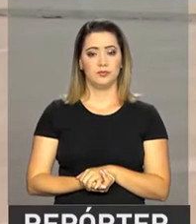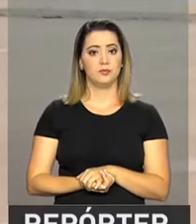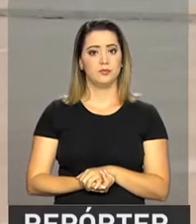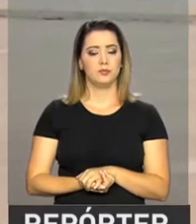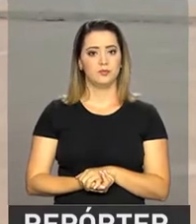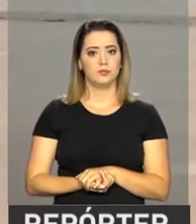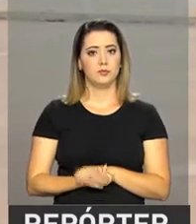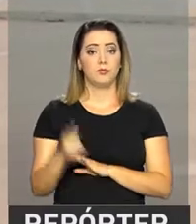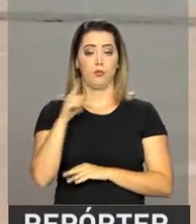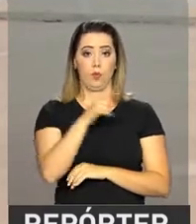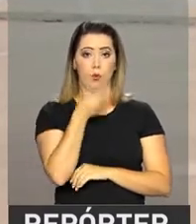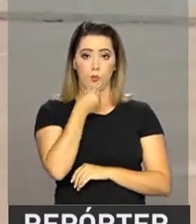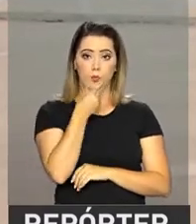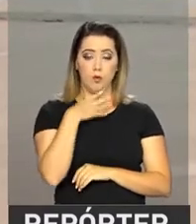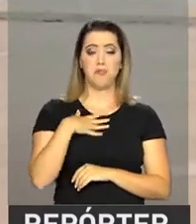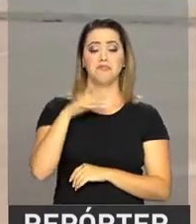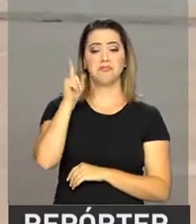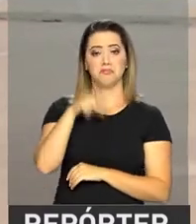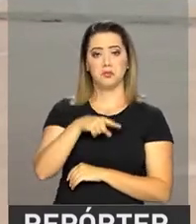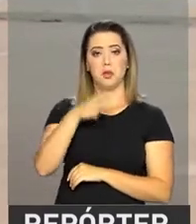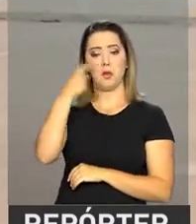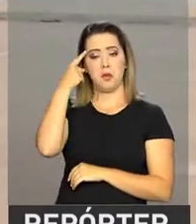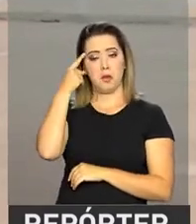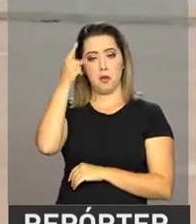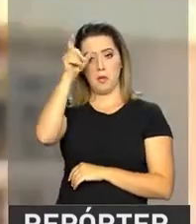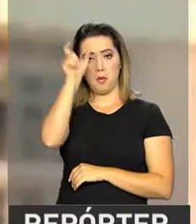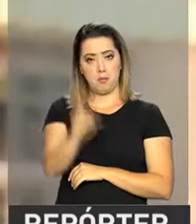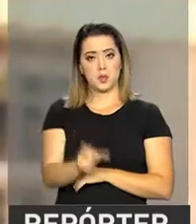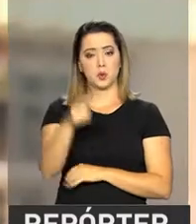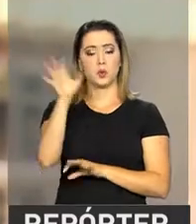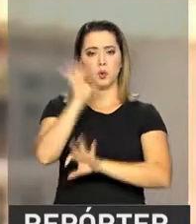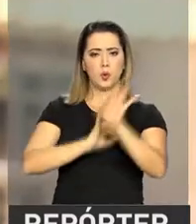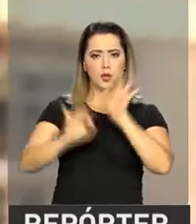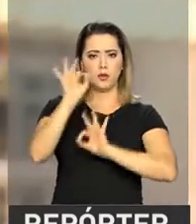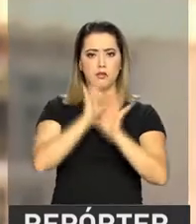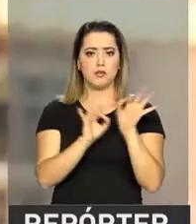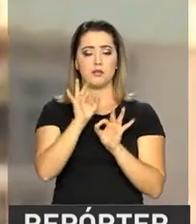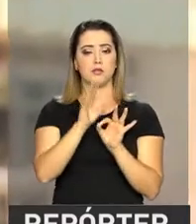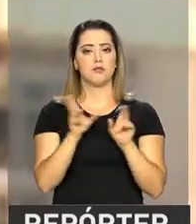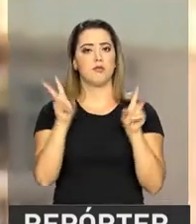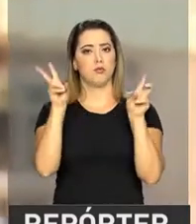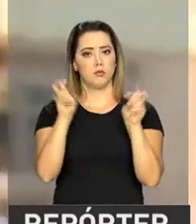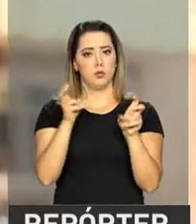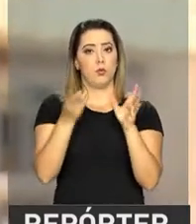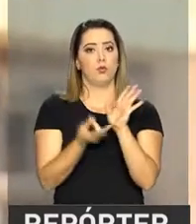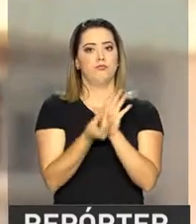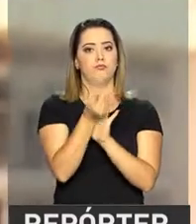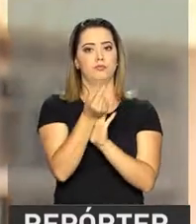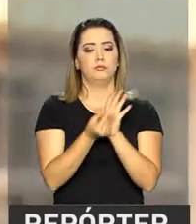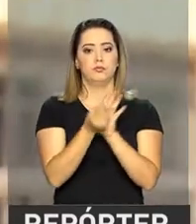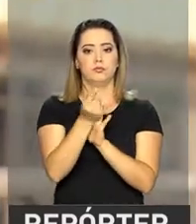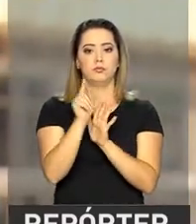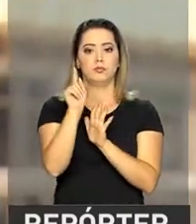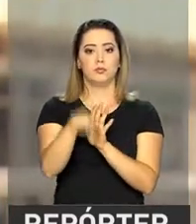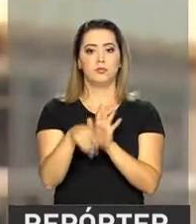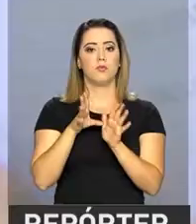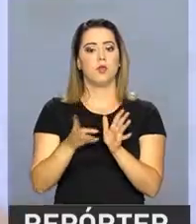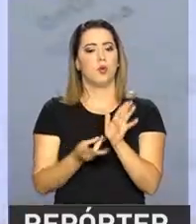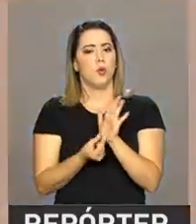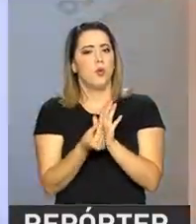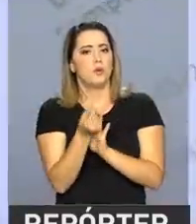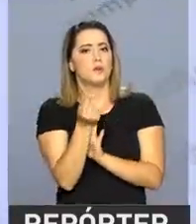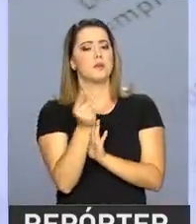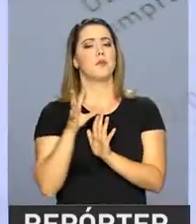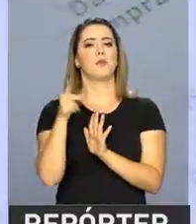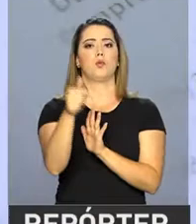se considera uma pessoa organizada quando o assunto são as finanças ele monta o orçamento